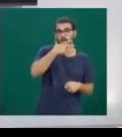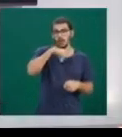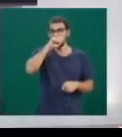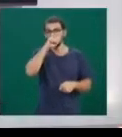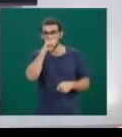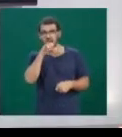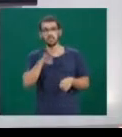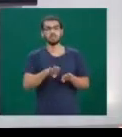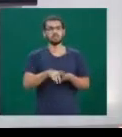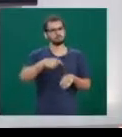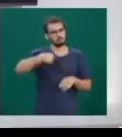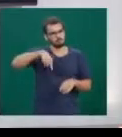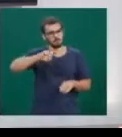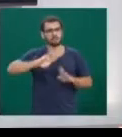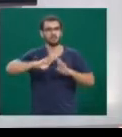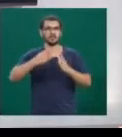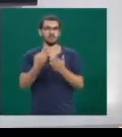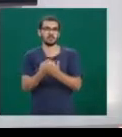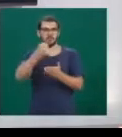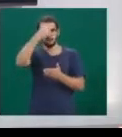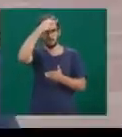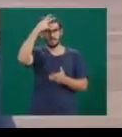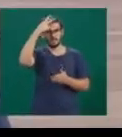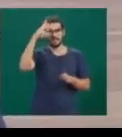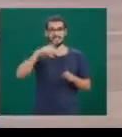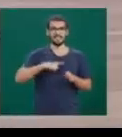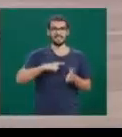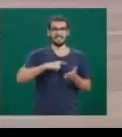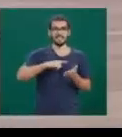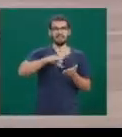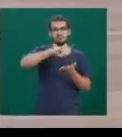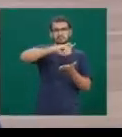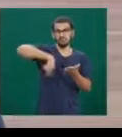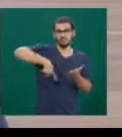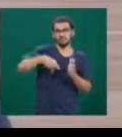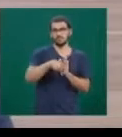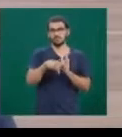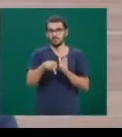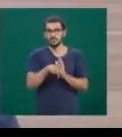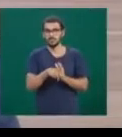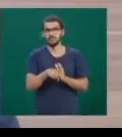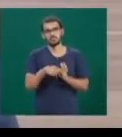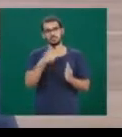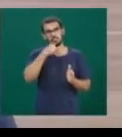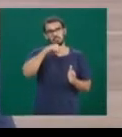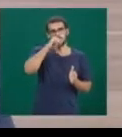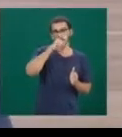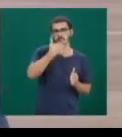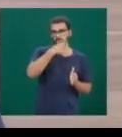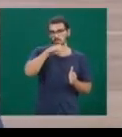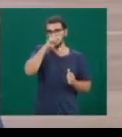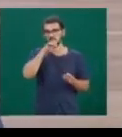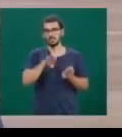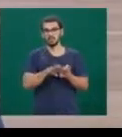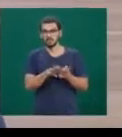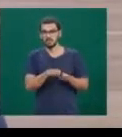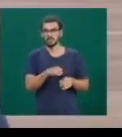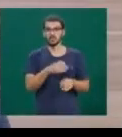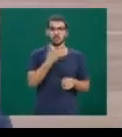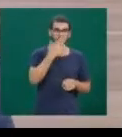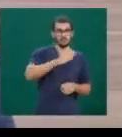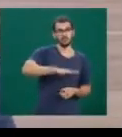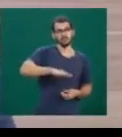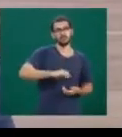municipal, com os documentos dos candidatos e dos pais. A inscrição também pode ser feita pela internet, e que é o mais recomendado